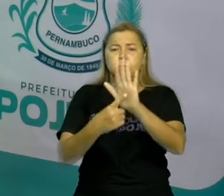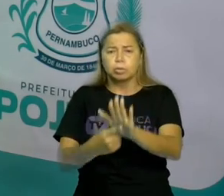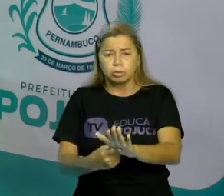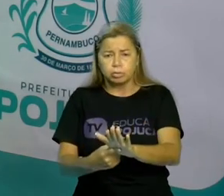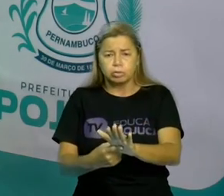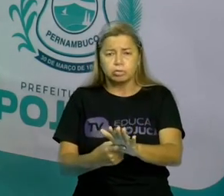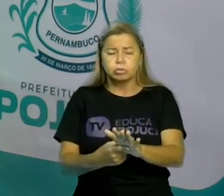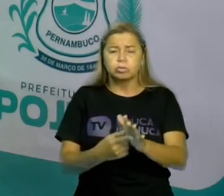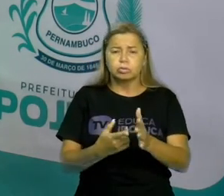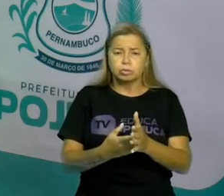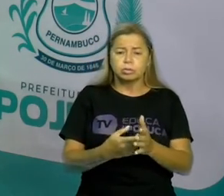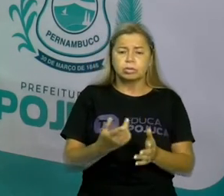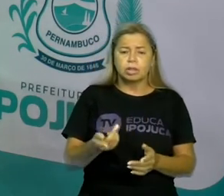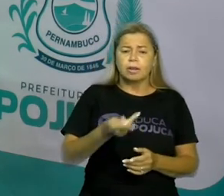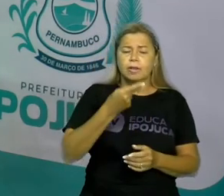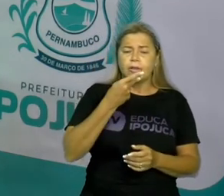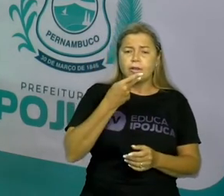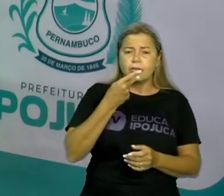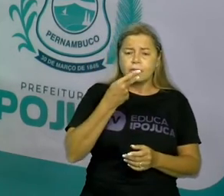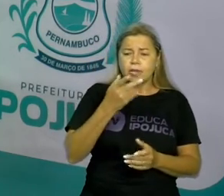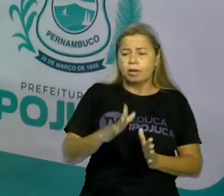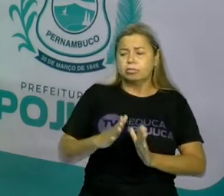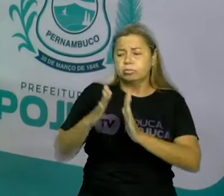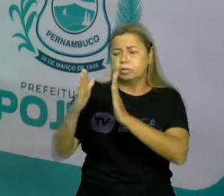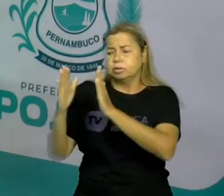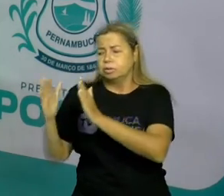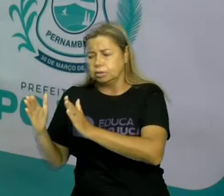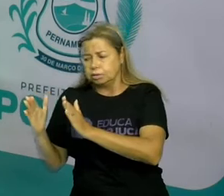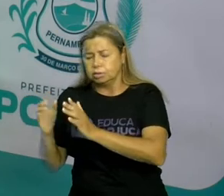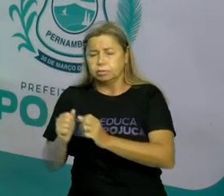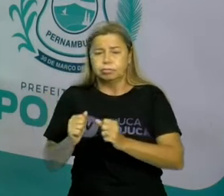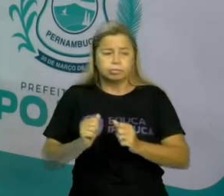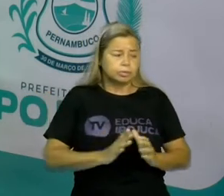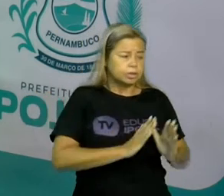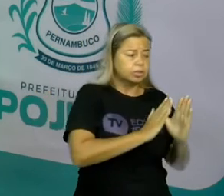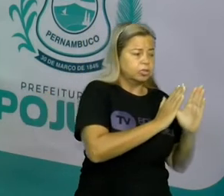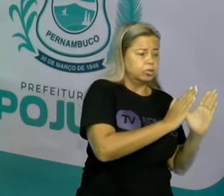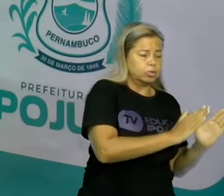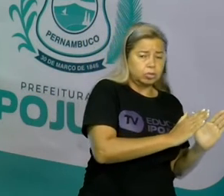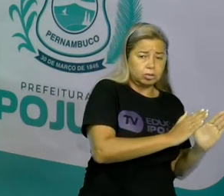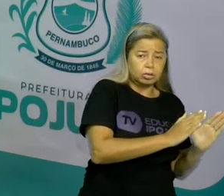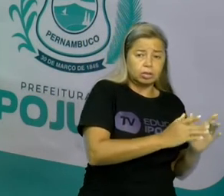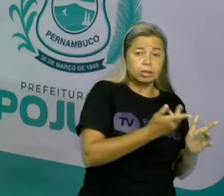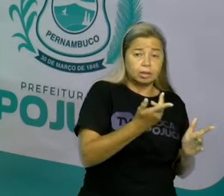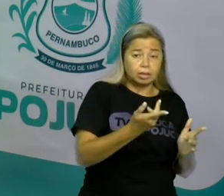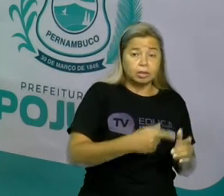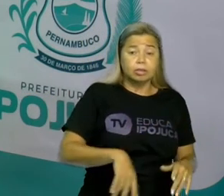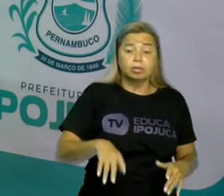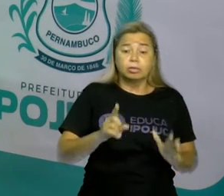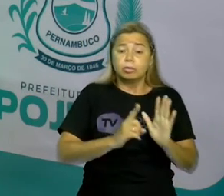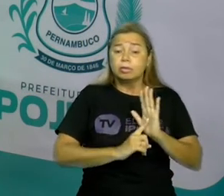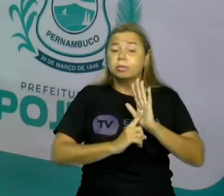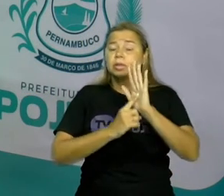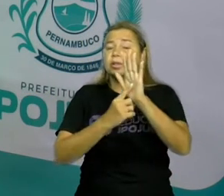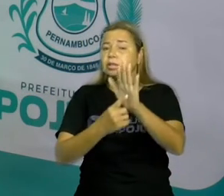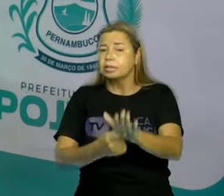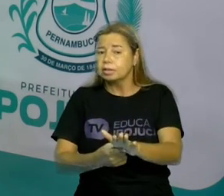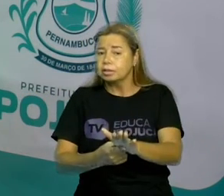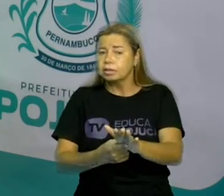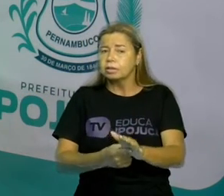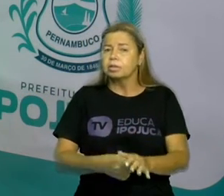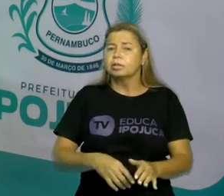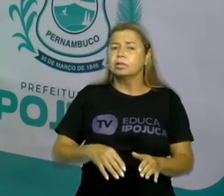eu digo, vá para a direita ou vá para a esquerda, estou dando coordenadas para que essa